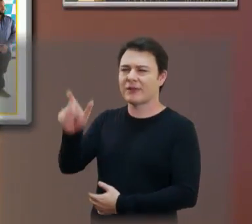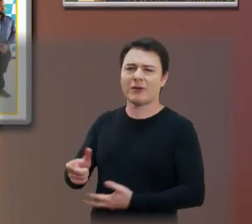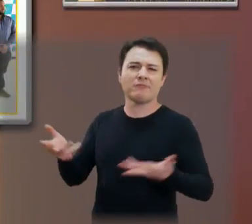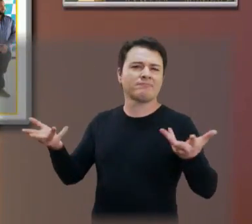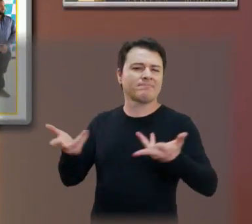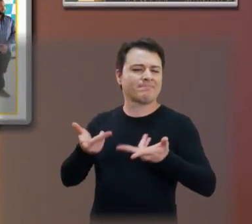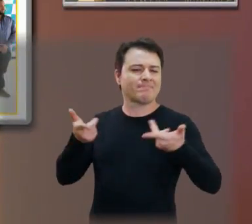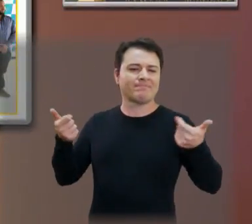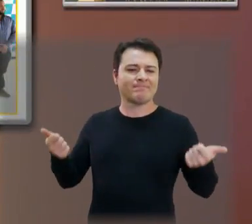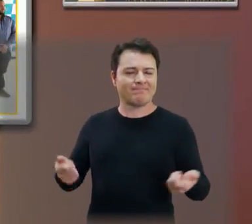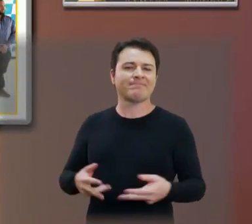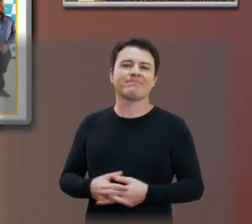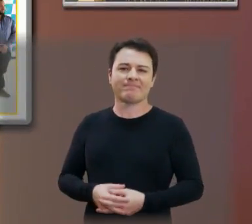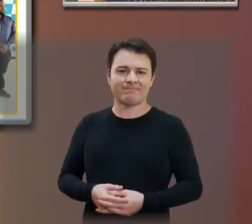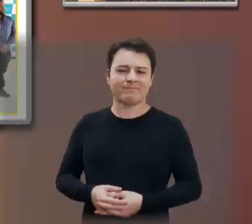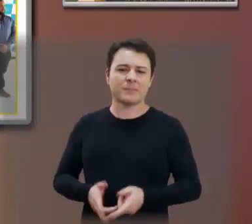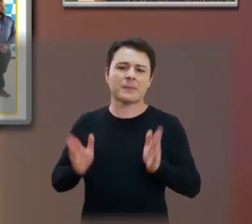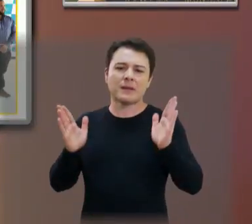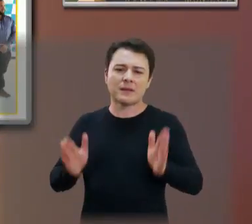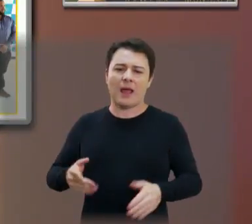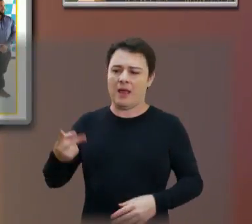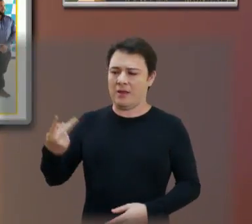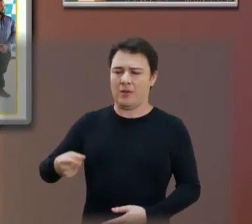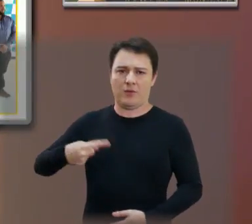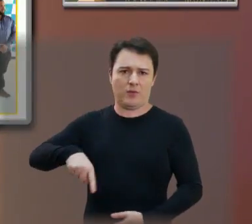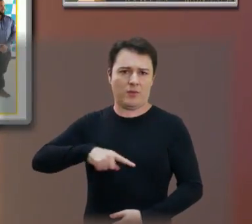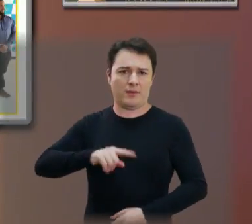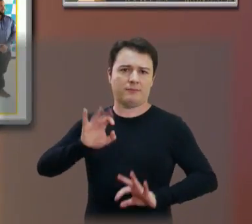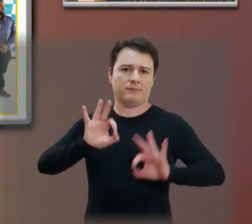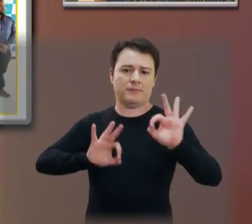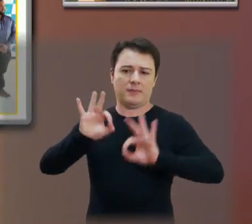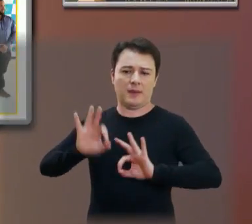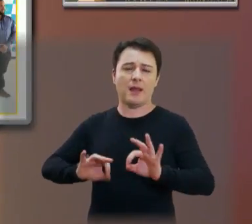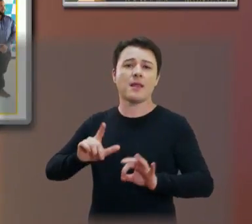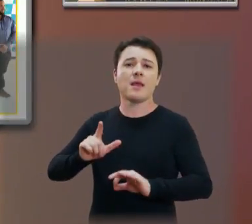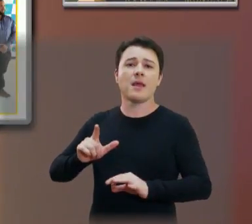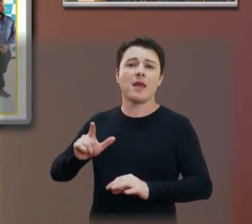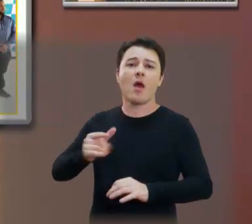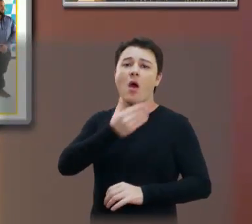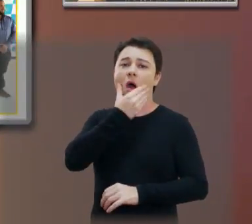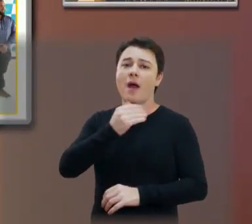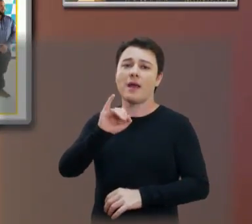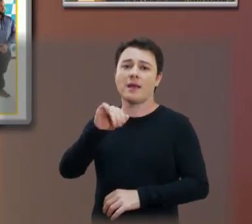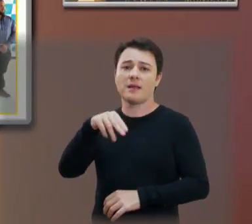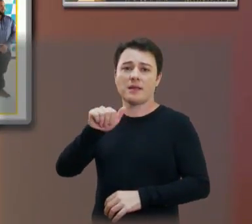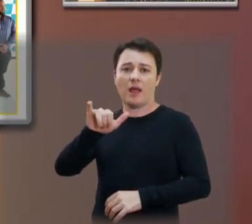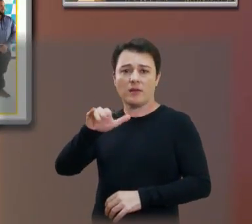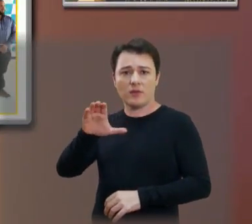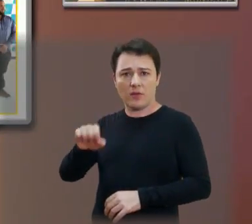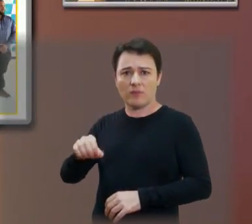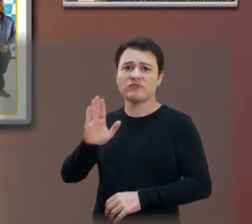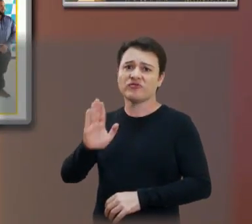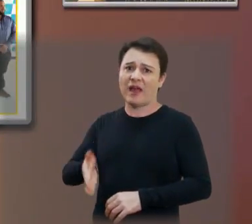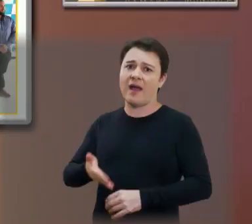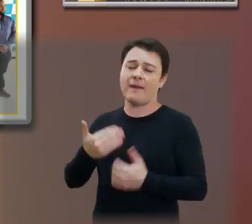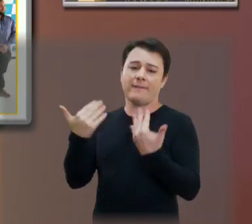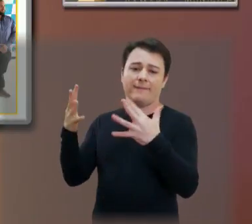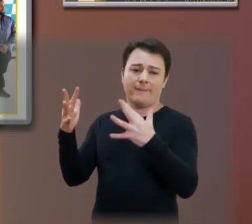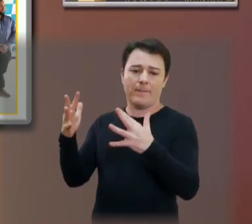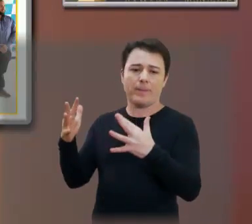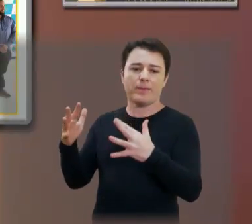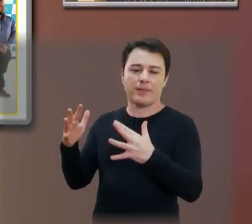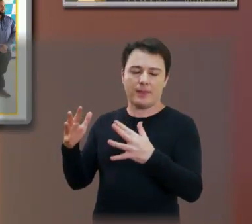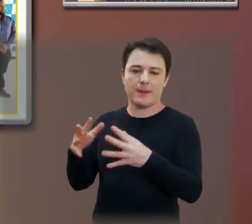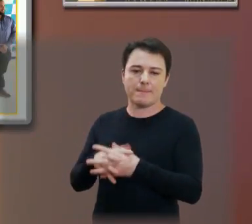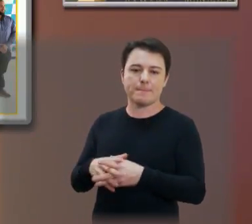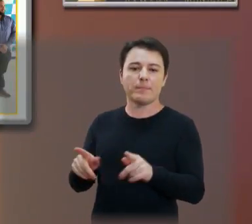excepcional, muito já cantada pelo nosso escritor Inácio de Loyola. E aí o nosso amigo